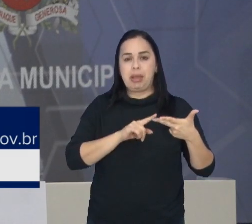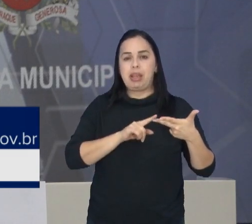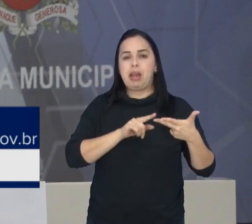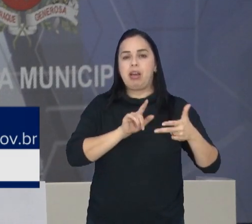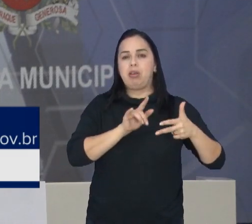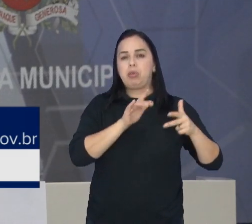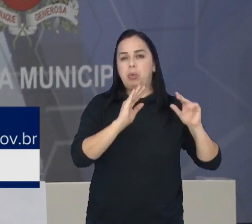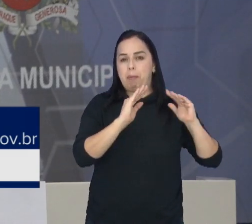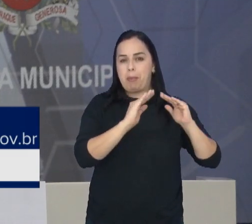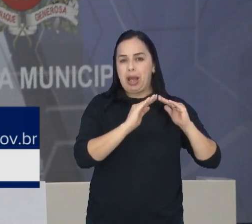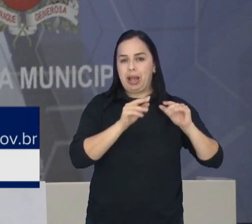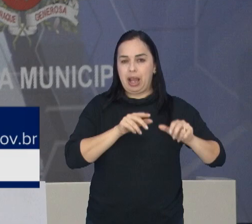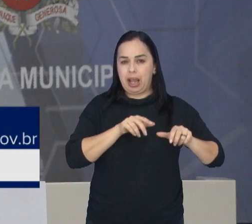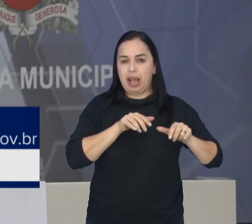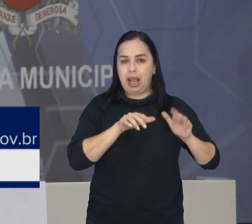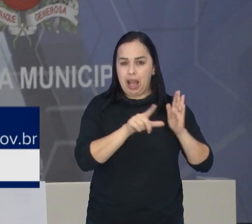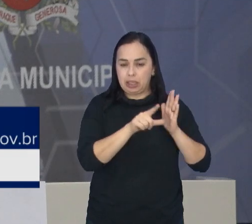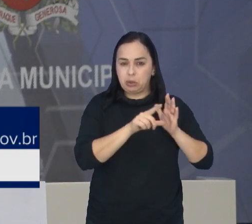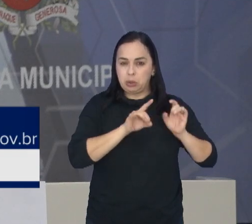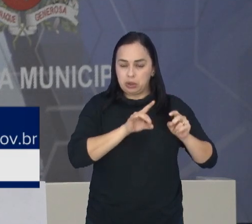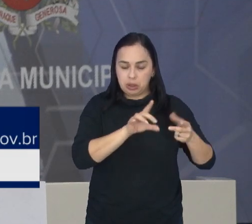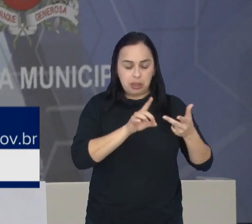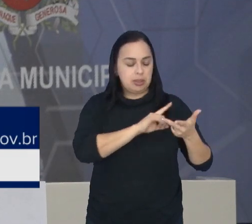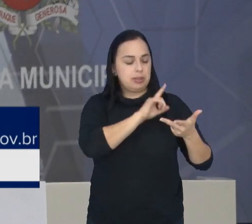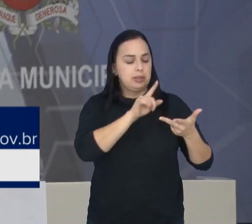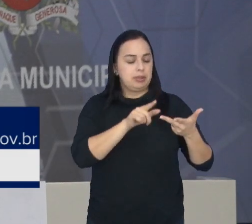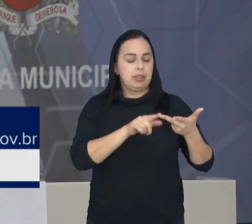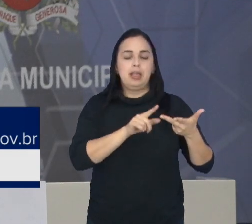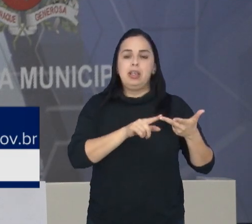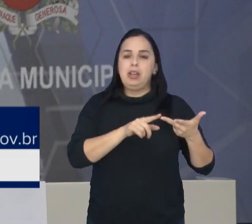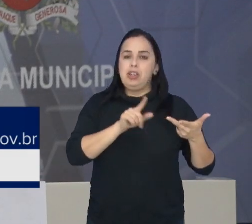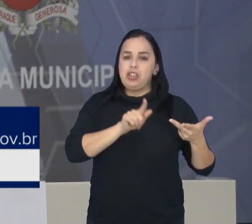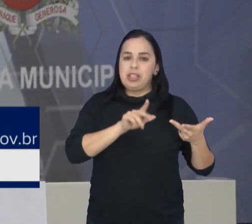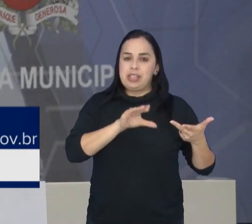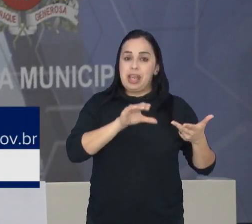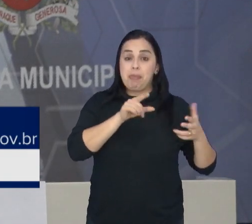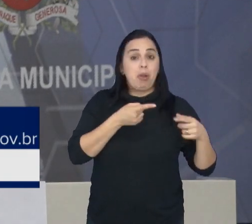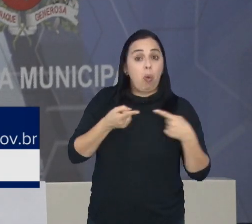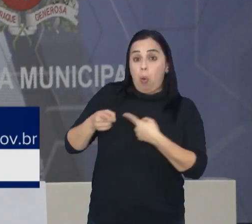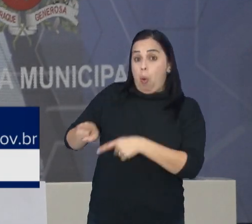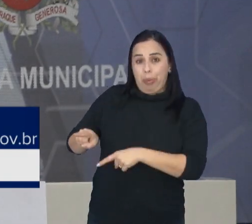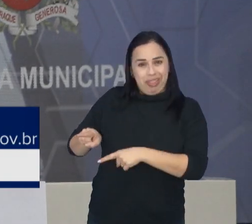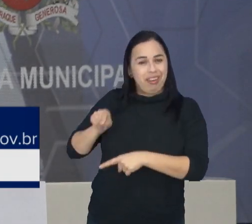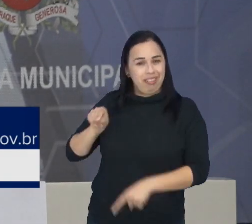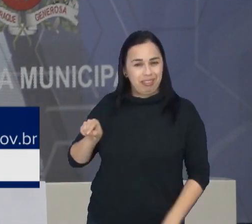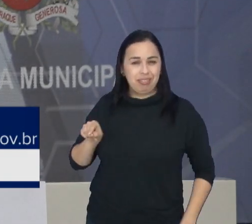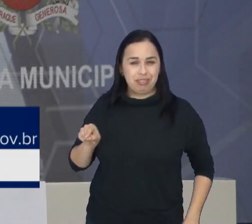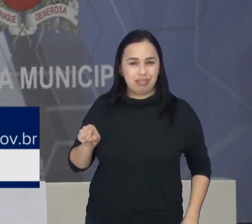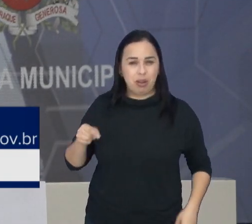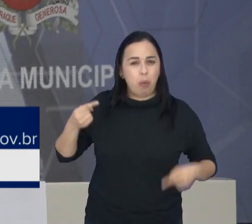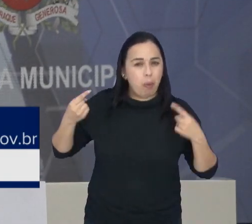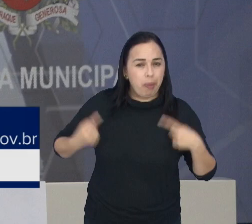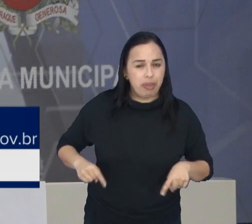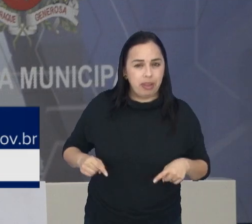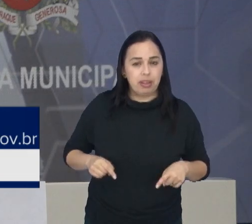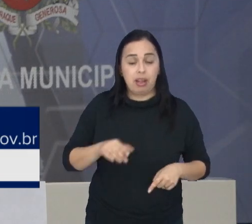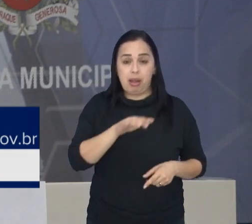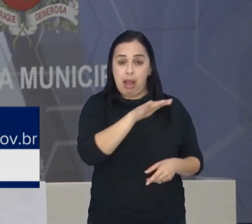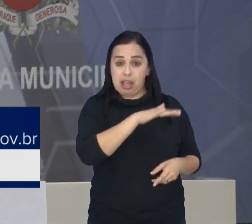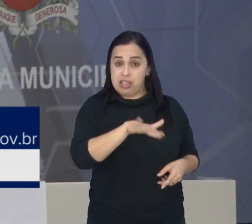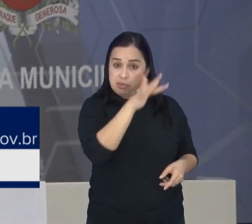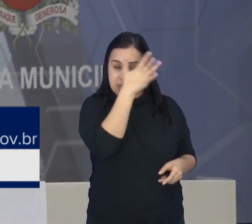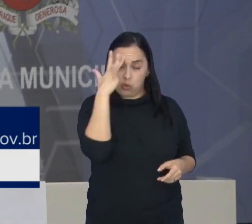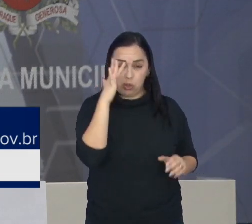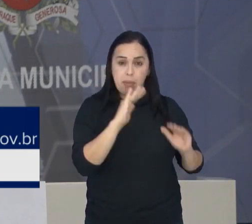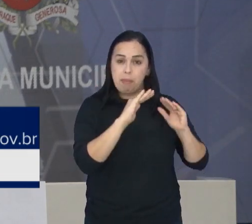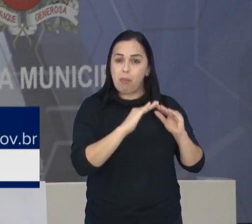contra, o GCM contra. Então, ele está, o pessoal que mora na periferia de São José